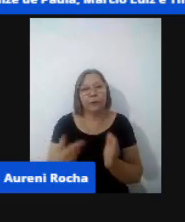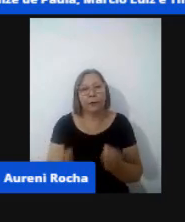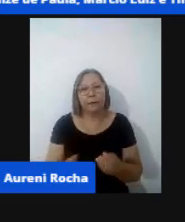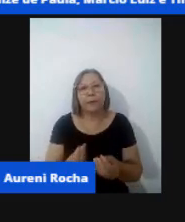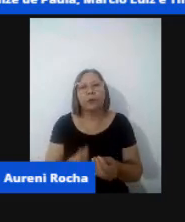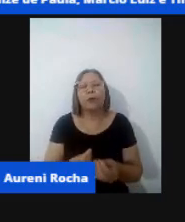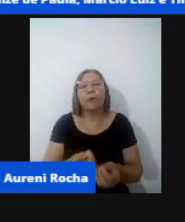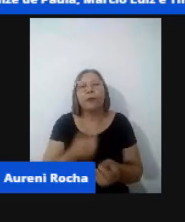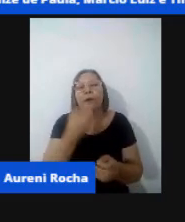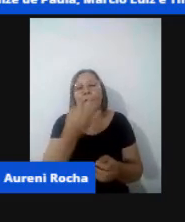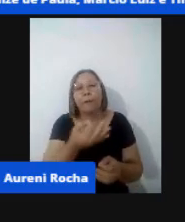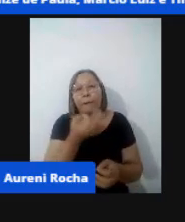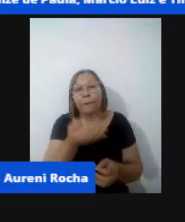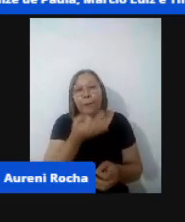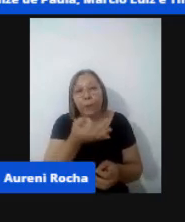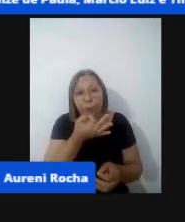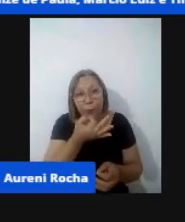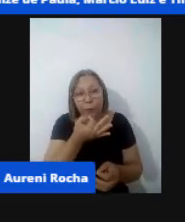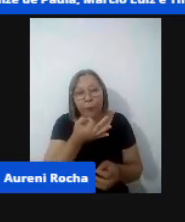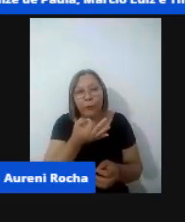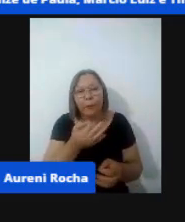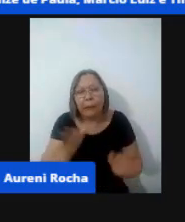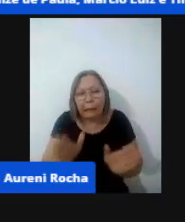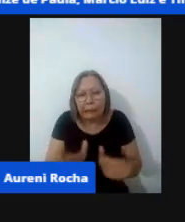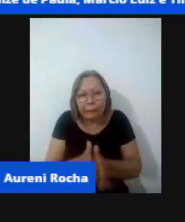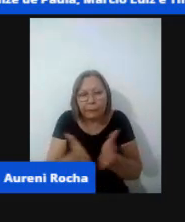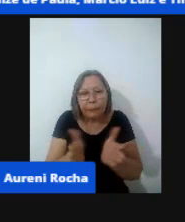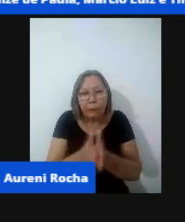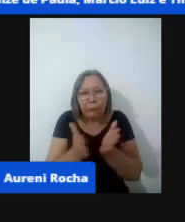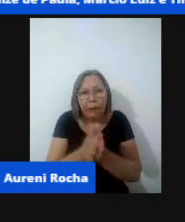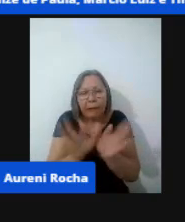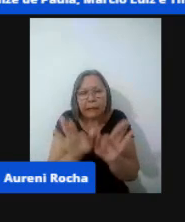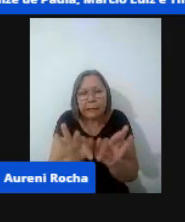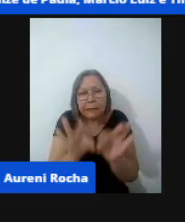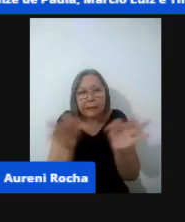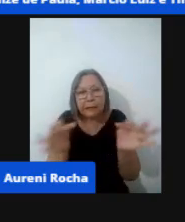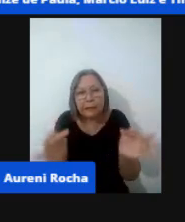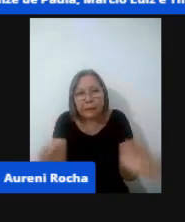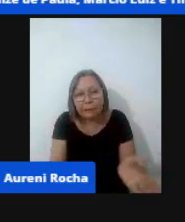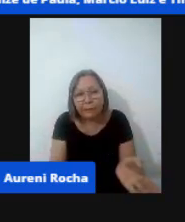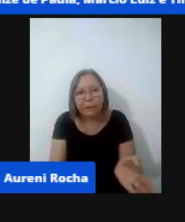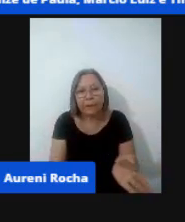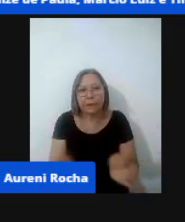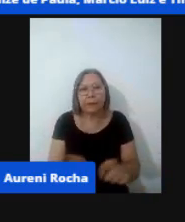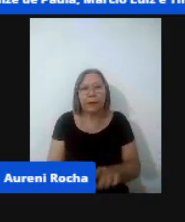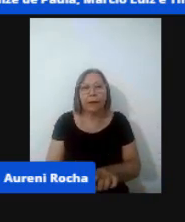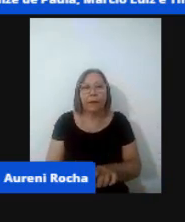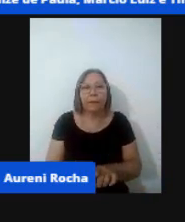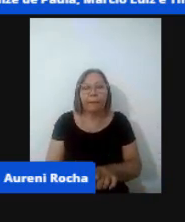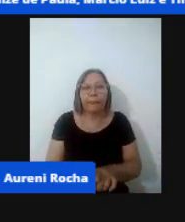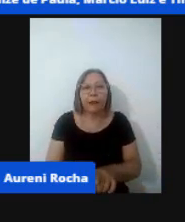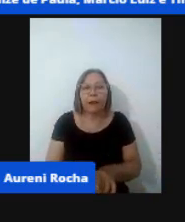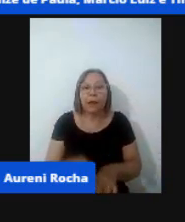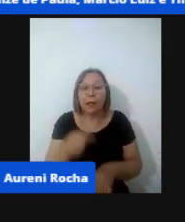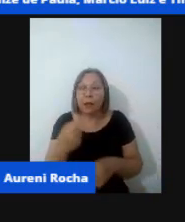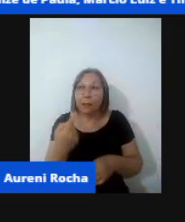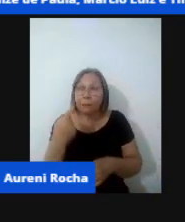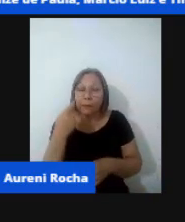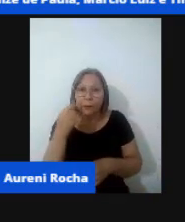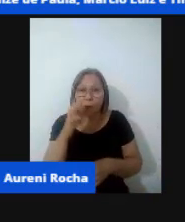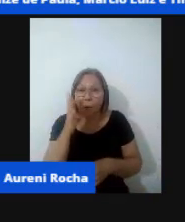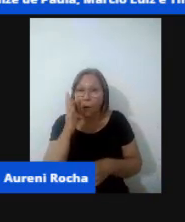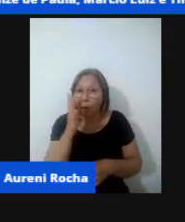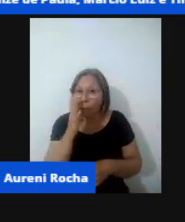criança um empobrecimento, uma simplificação de atividades que eu não vou causar nela aprendizados